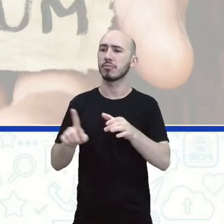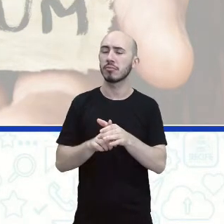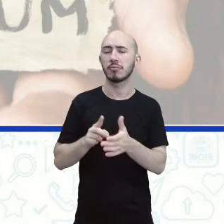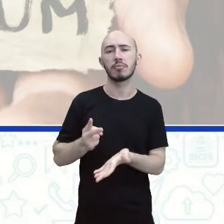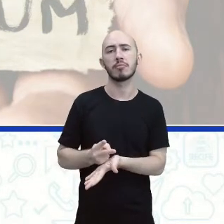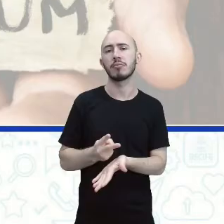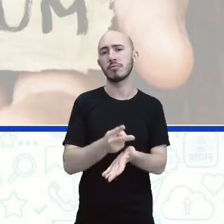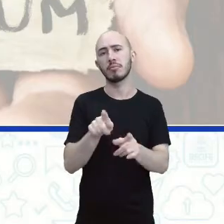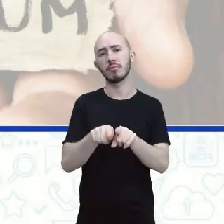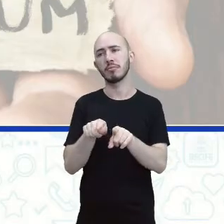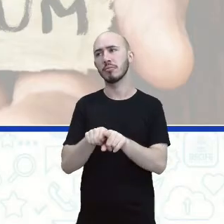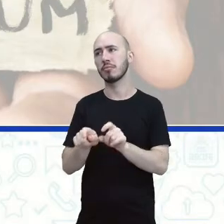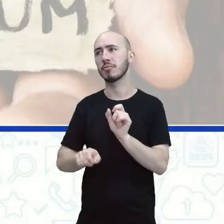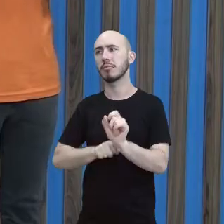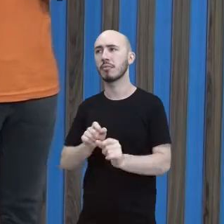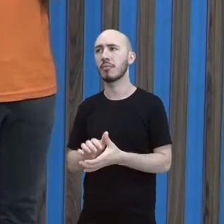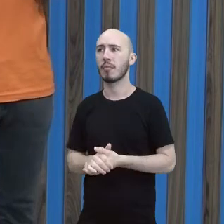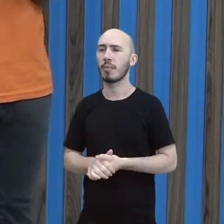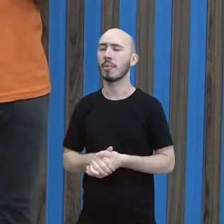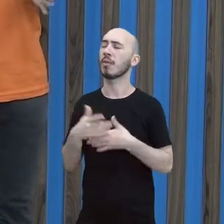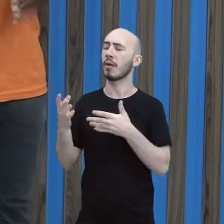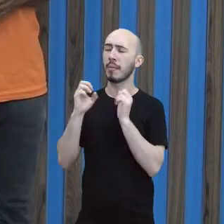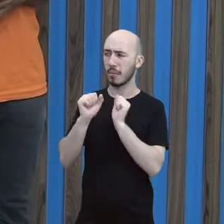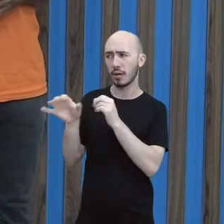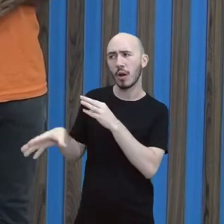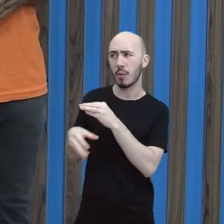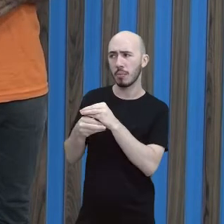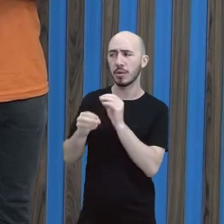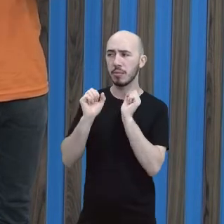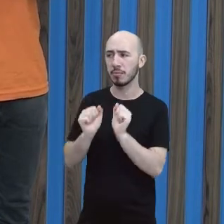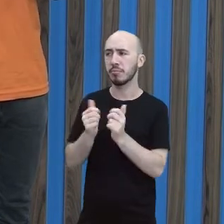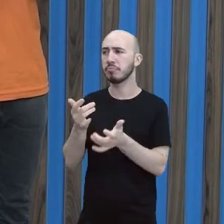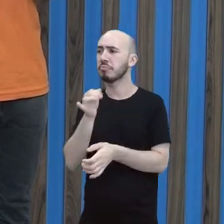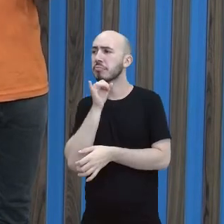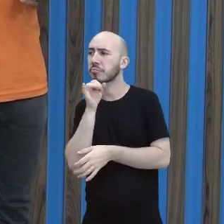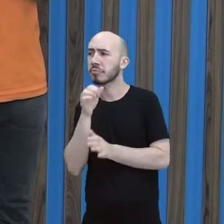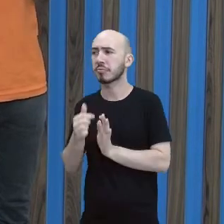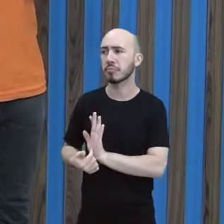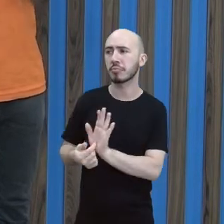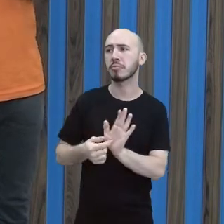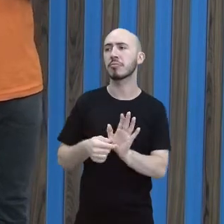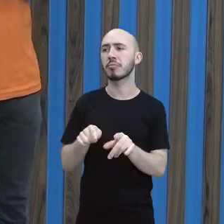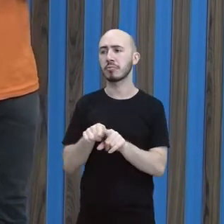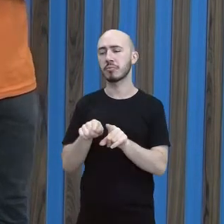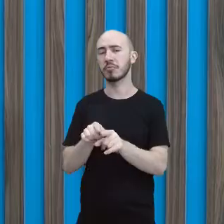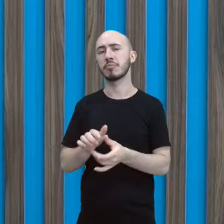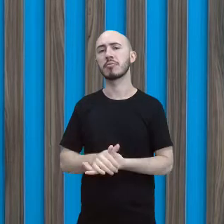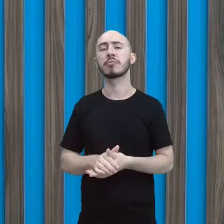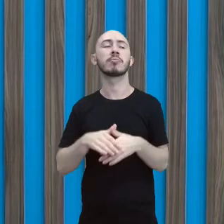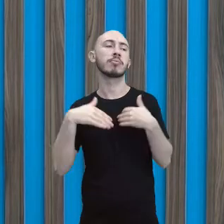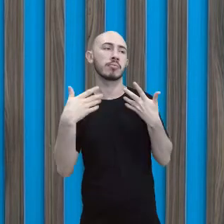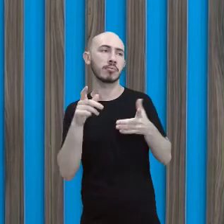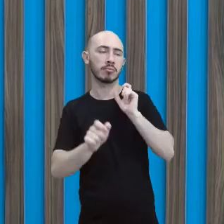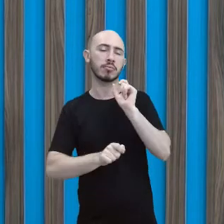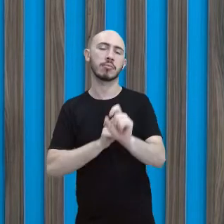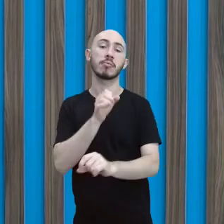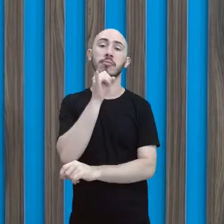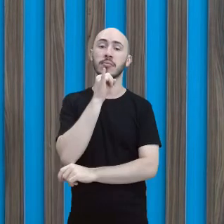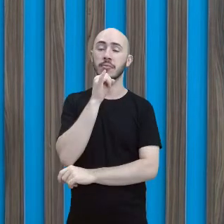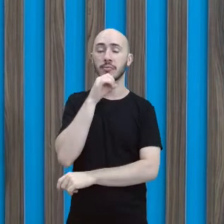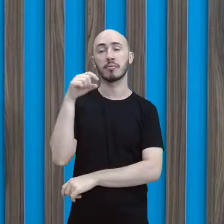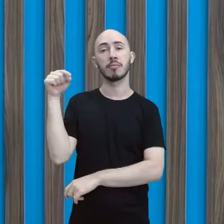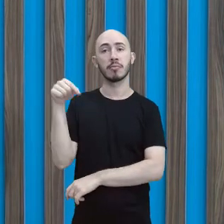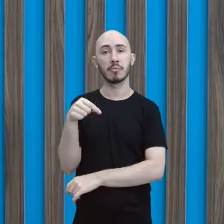algumas funções desejadas. O senhor podia dar um exemplo para eles poderem... porque é como se, por exemplo, eu fosse